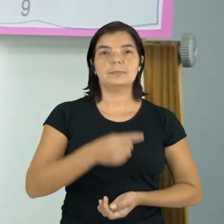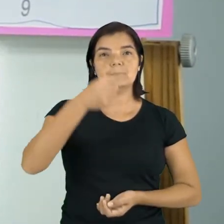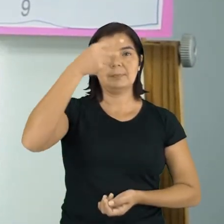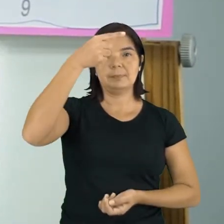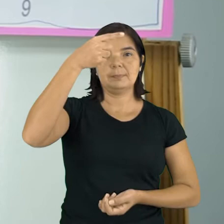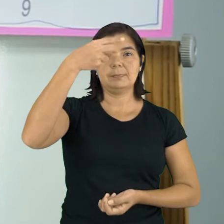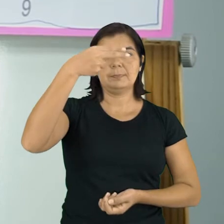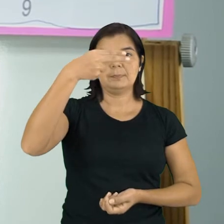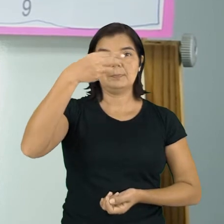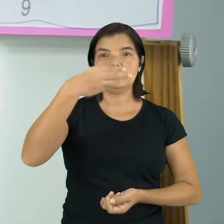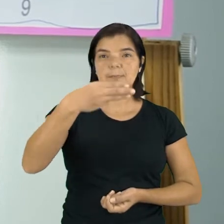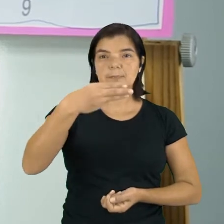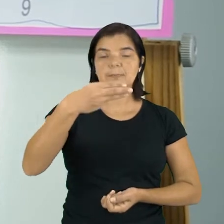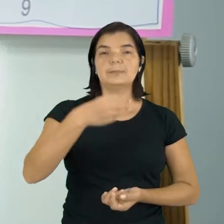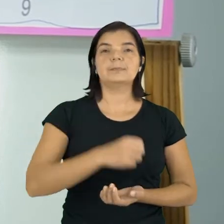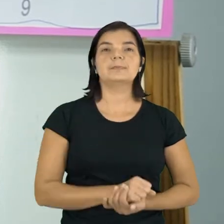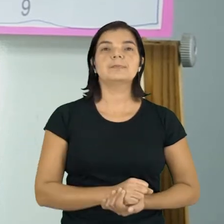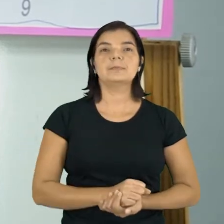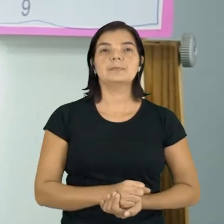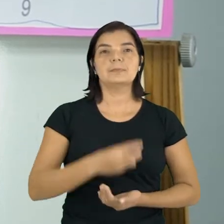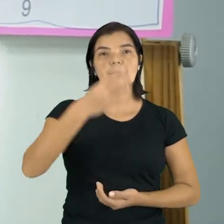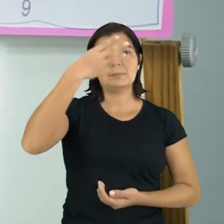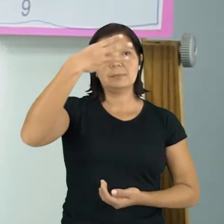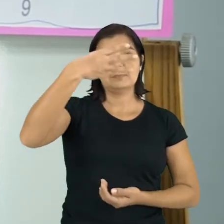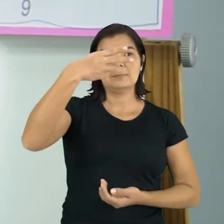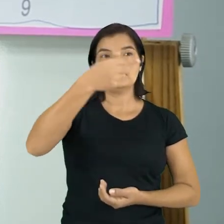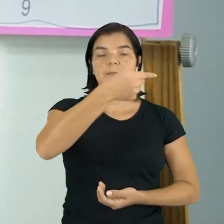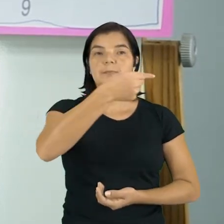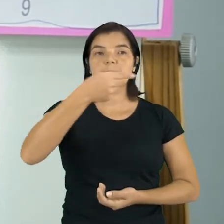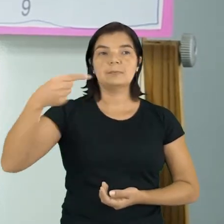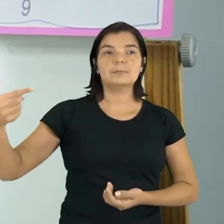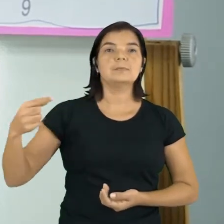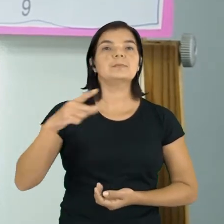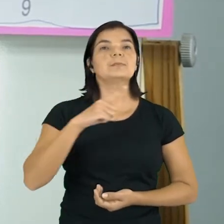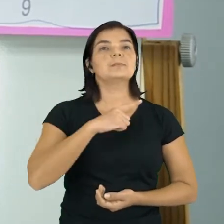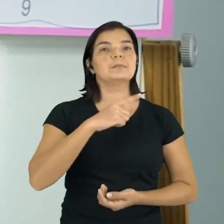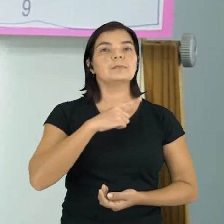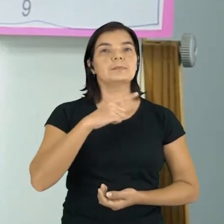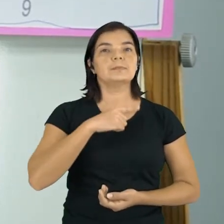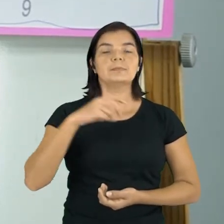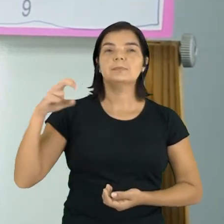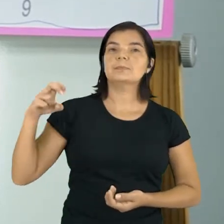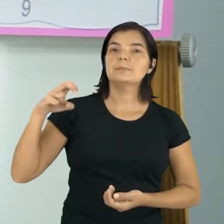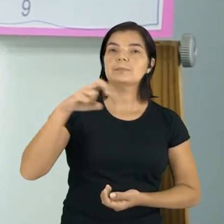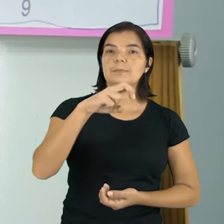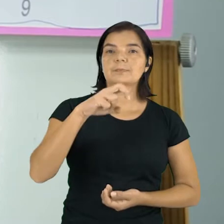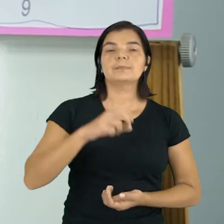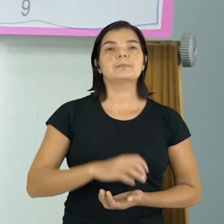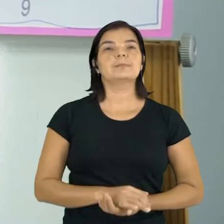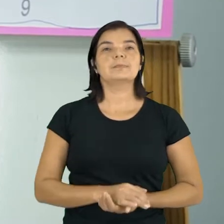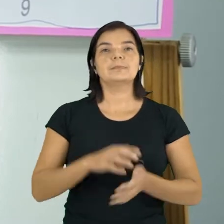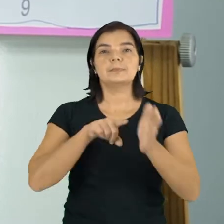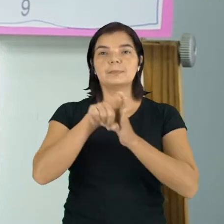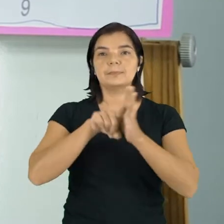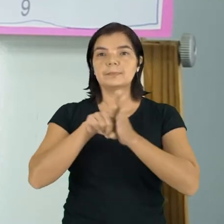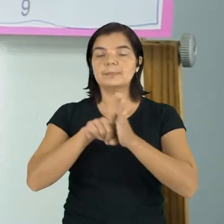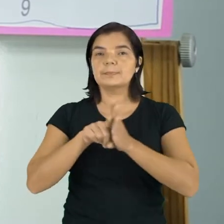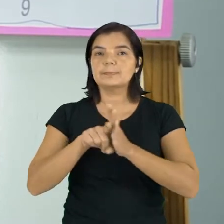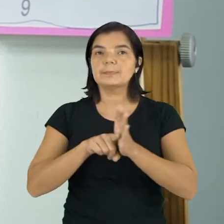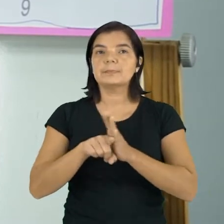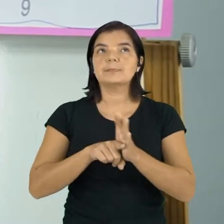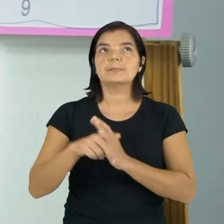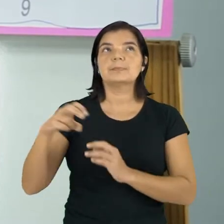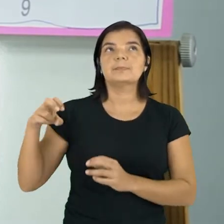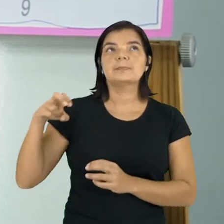segunda, terceira. Então, na terceira linha, eu tenho o carrinho, a pesquisa sobre